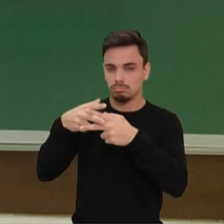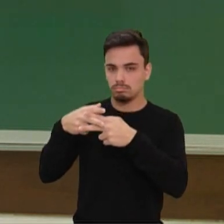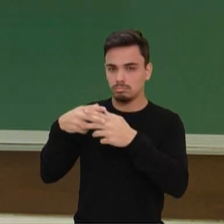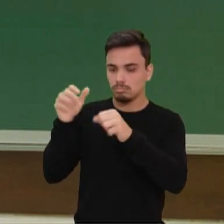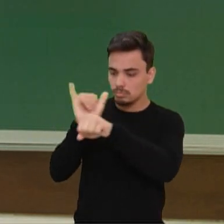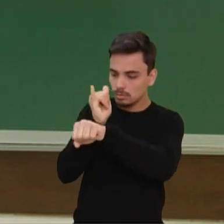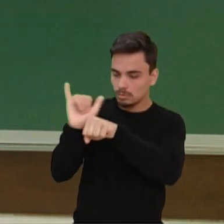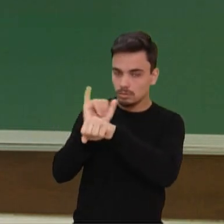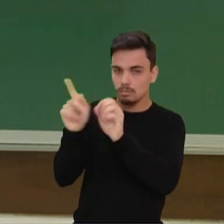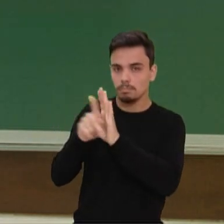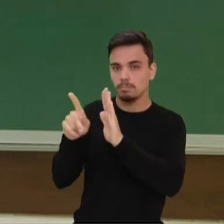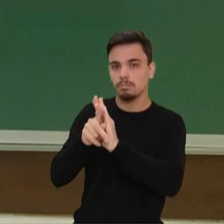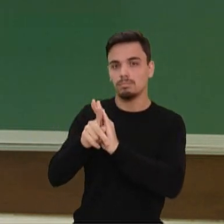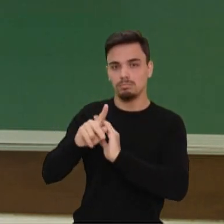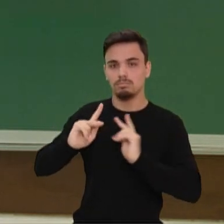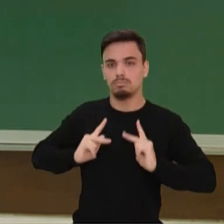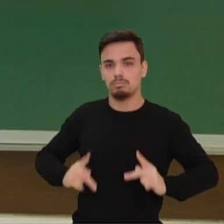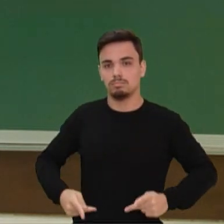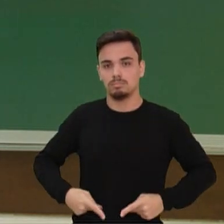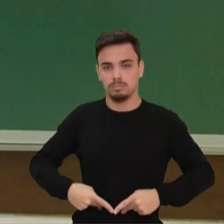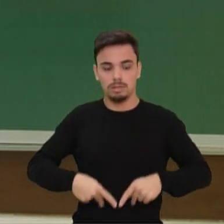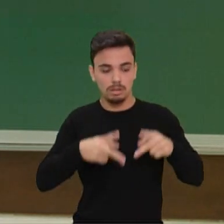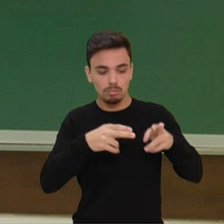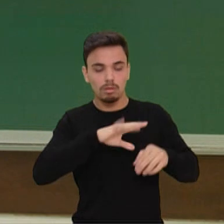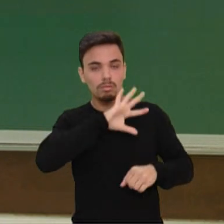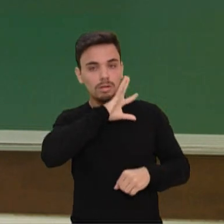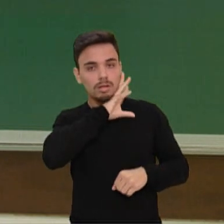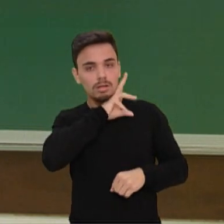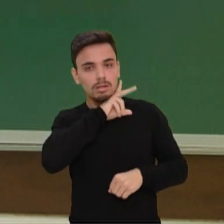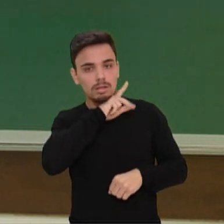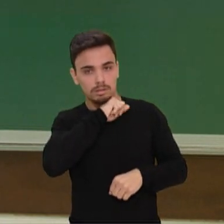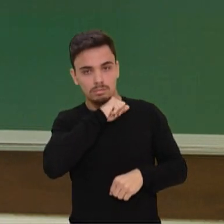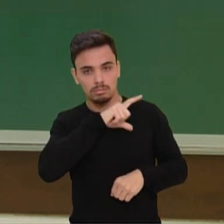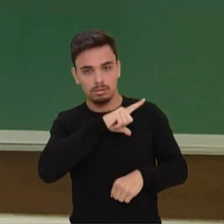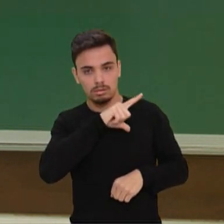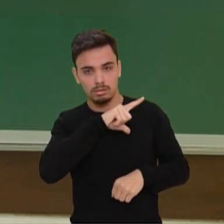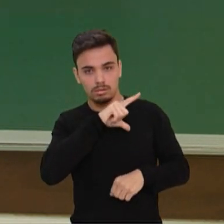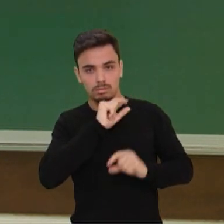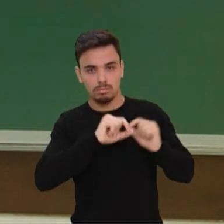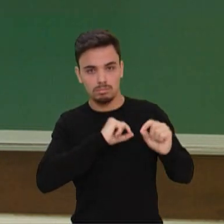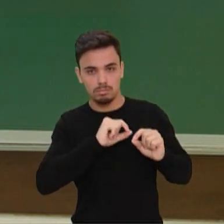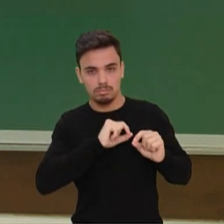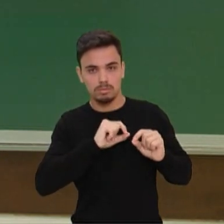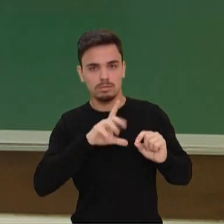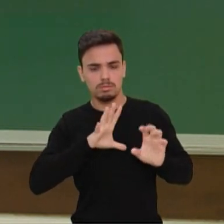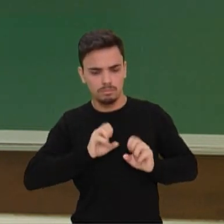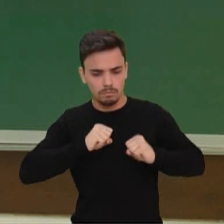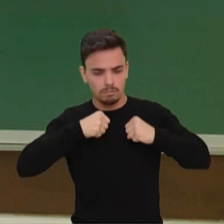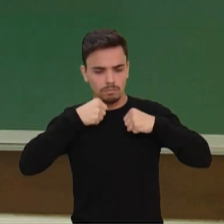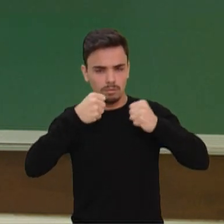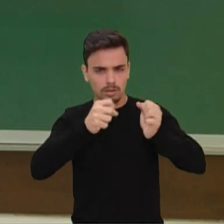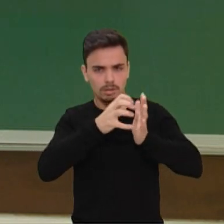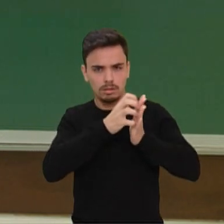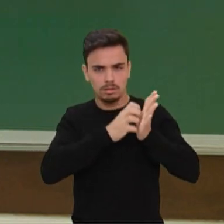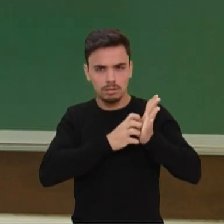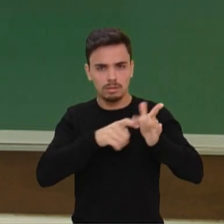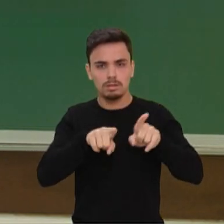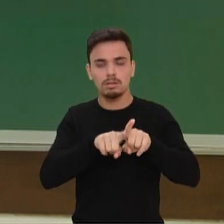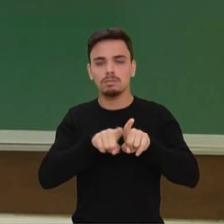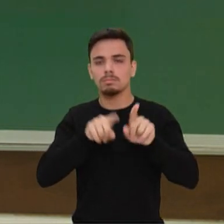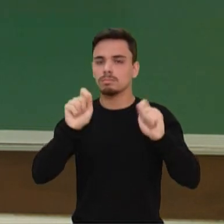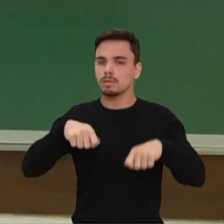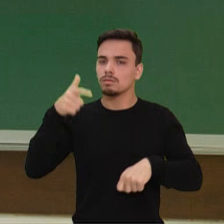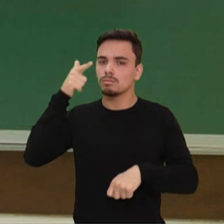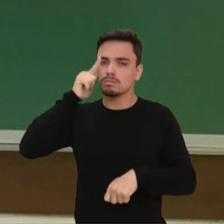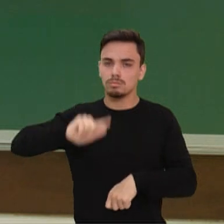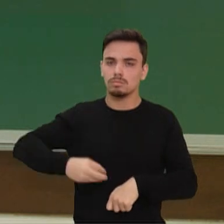humano. Assim como o leão tem as suas garras, as suas presas, a sua força para dar conta